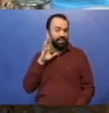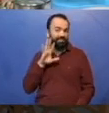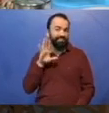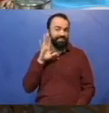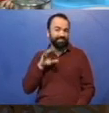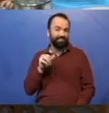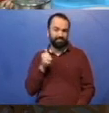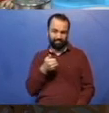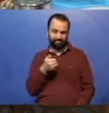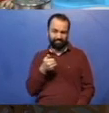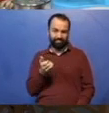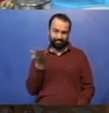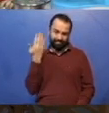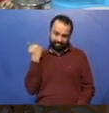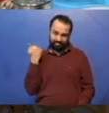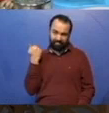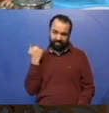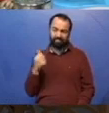legal.